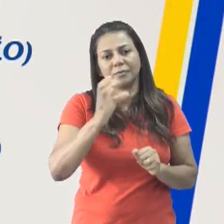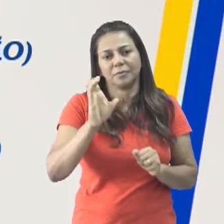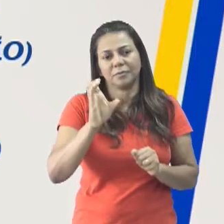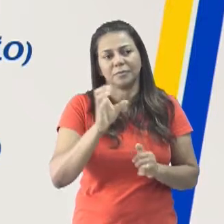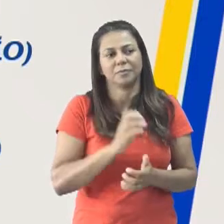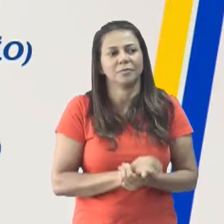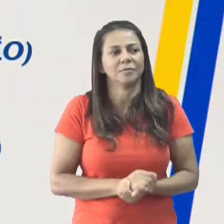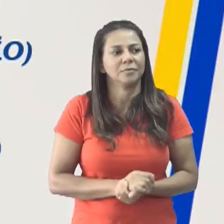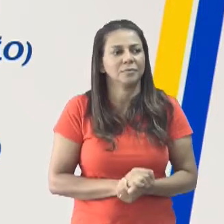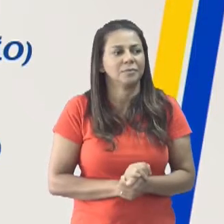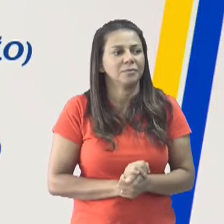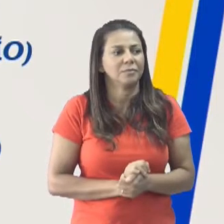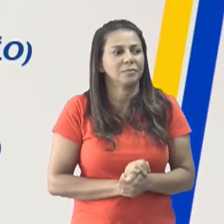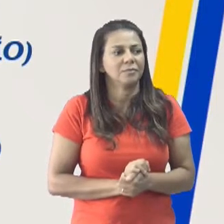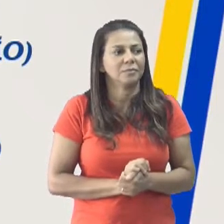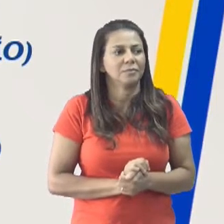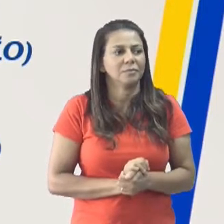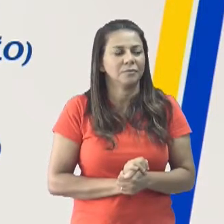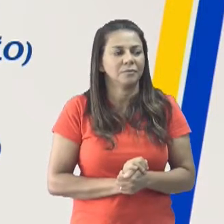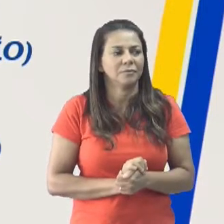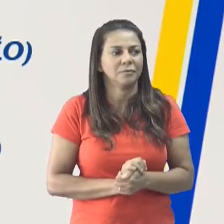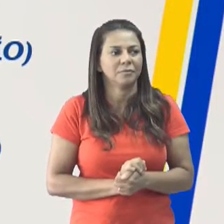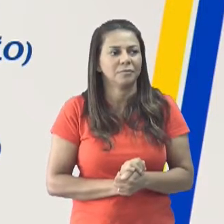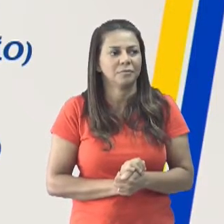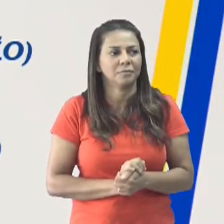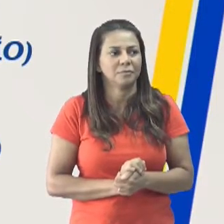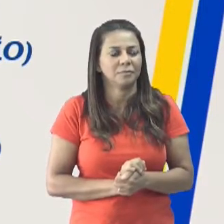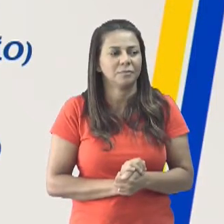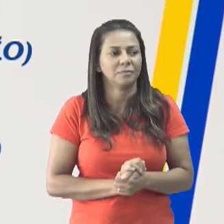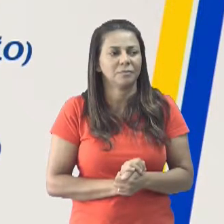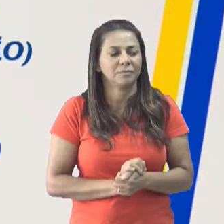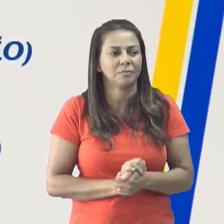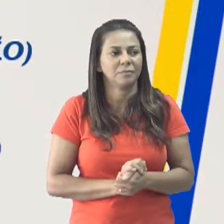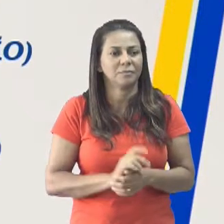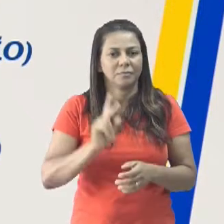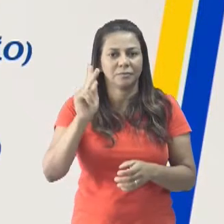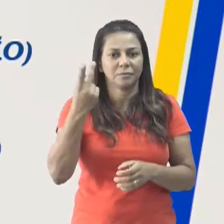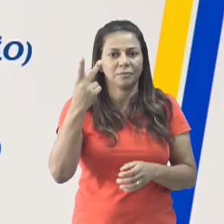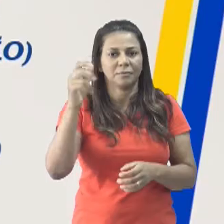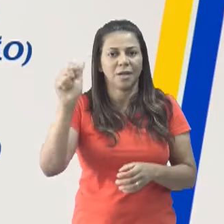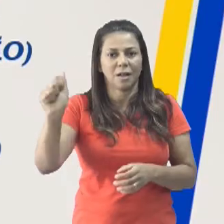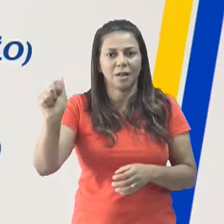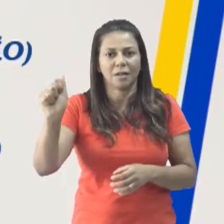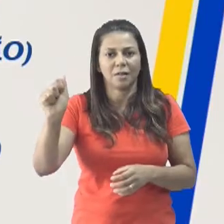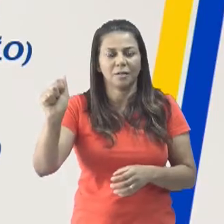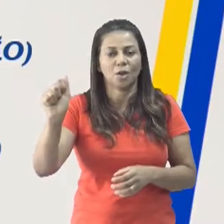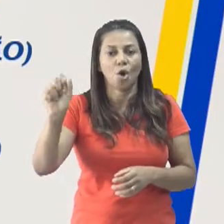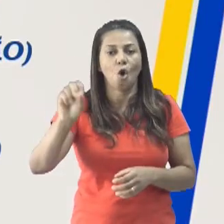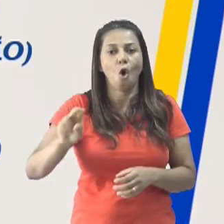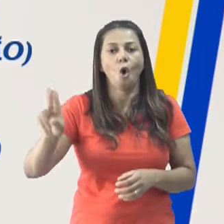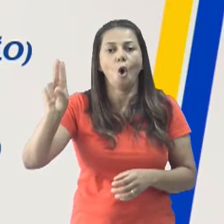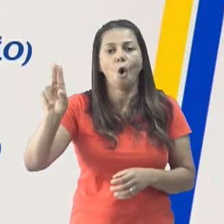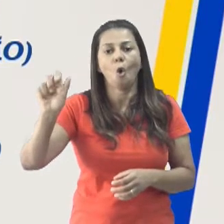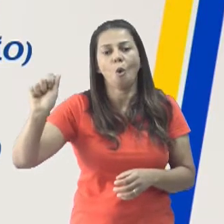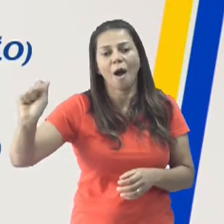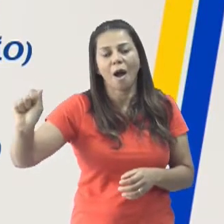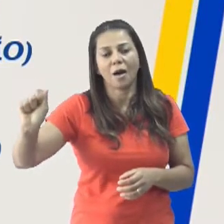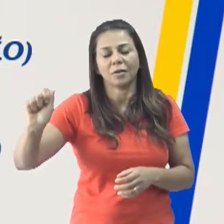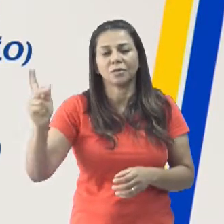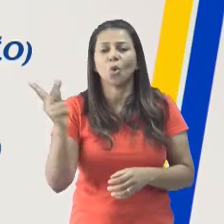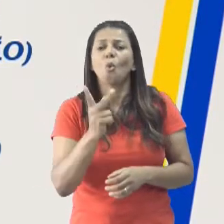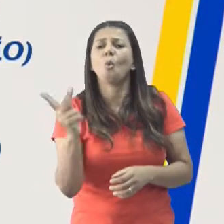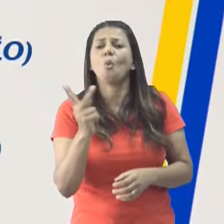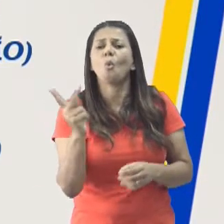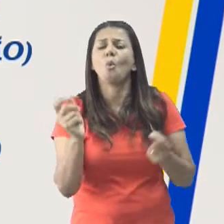cedilha. Não há mais nada a dizer. Não existe mais nada a dizer. Não tenho mais nada